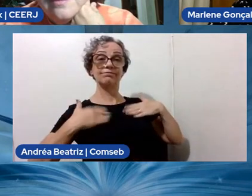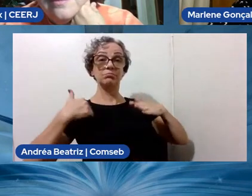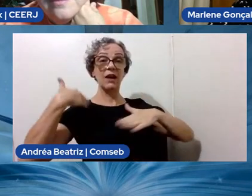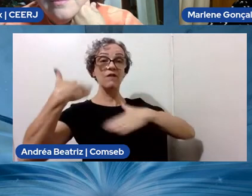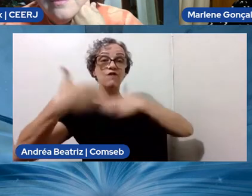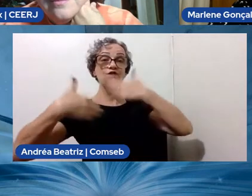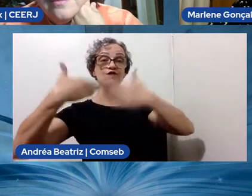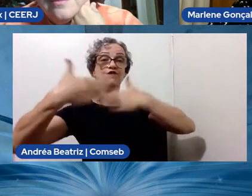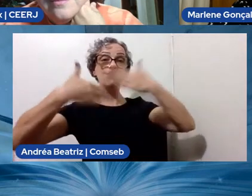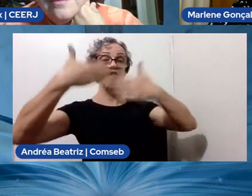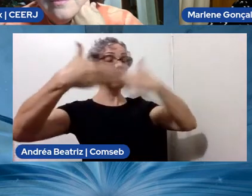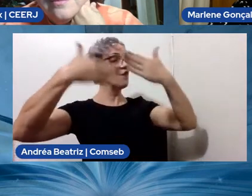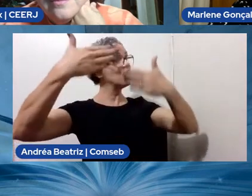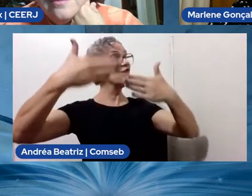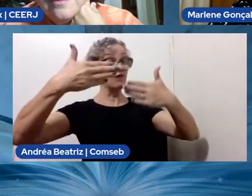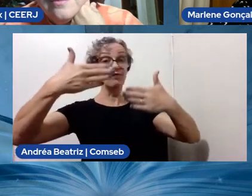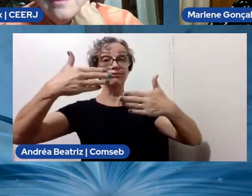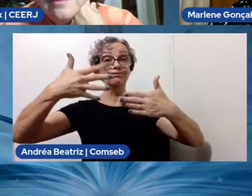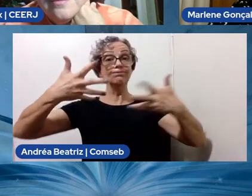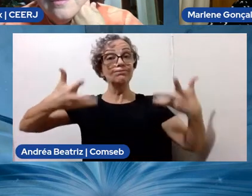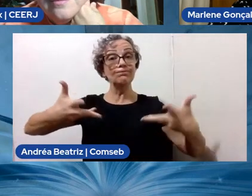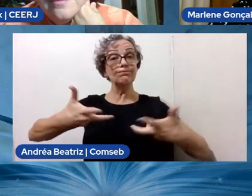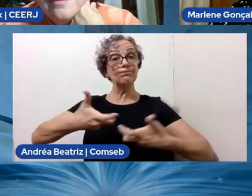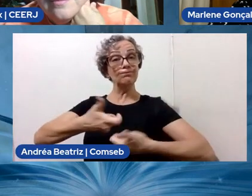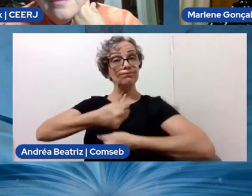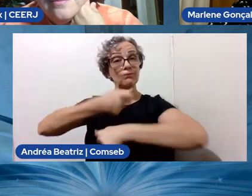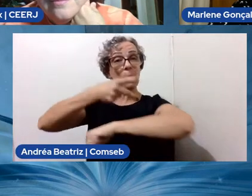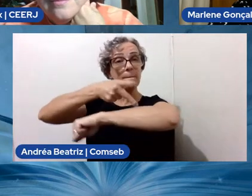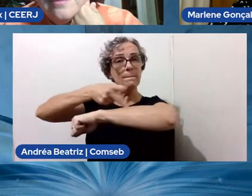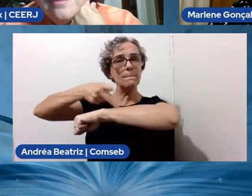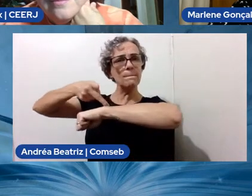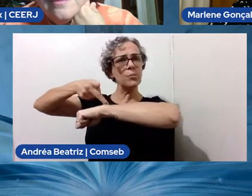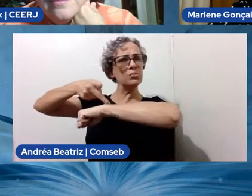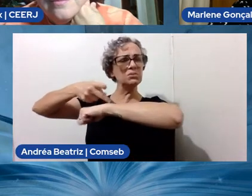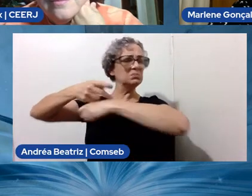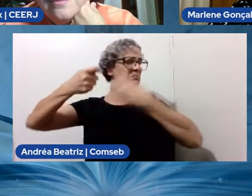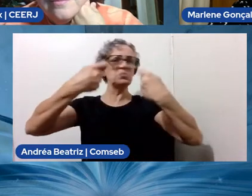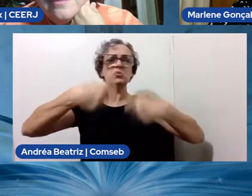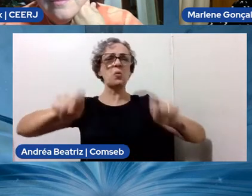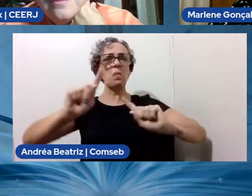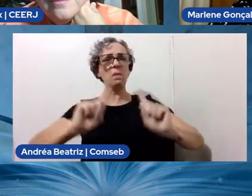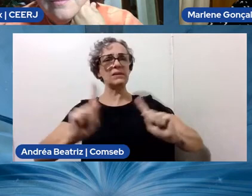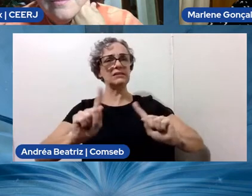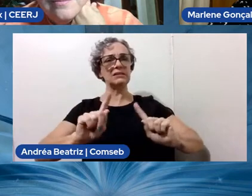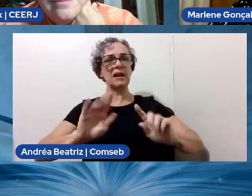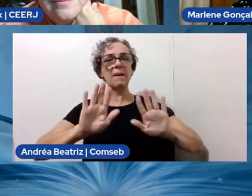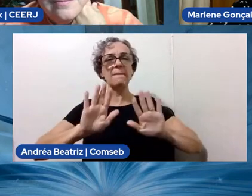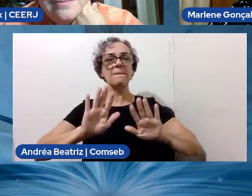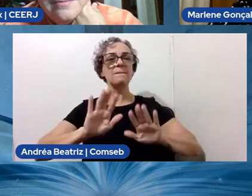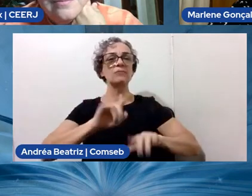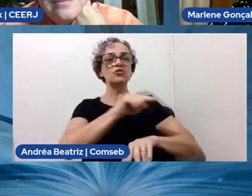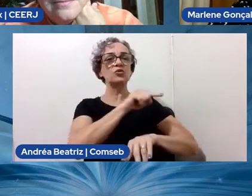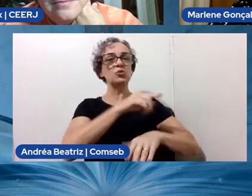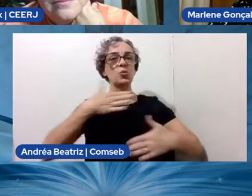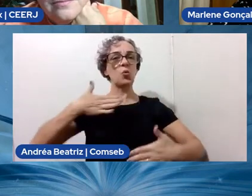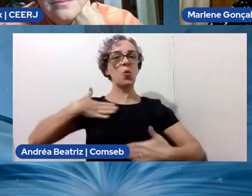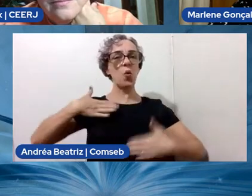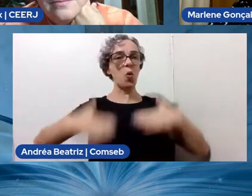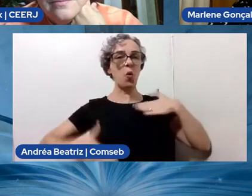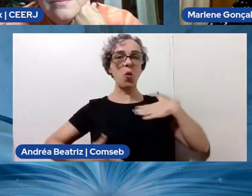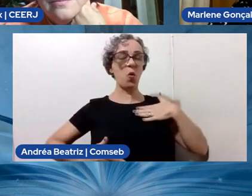um ser mais aperfeiçoado orgânico, até que não precise mais de um ser orgânico, não precise